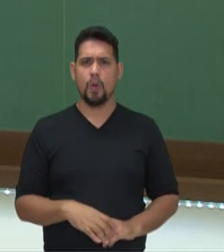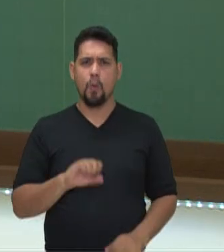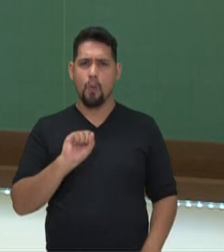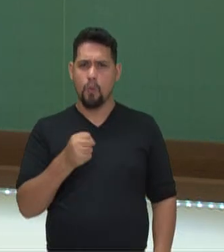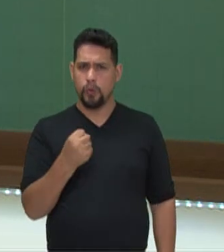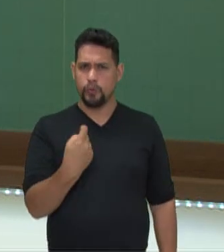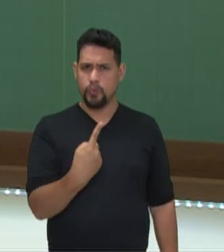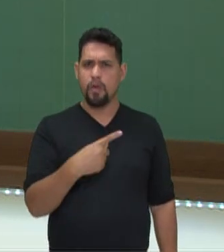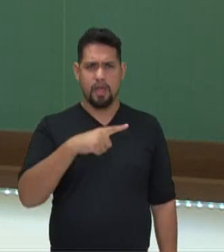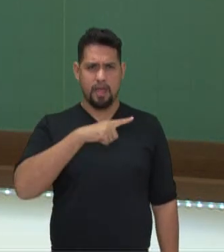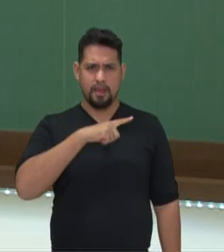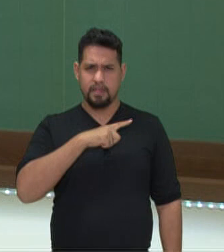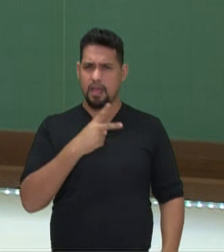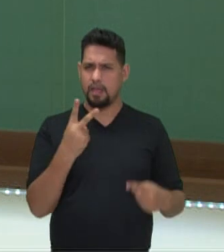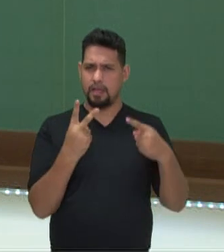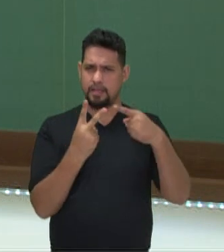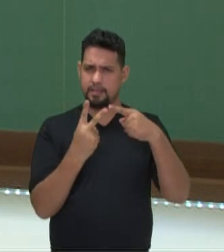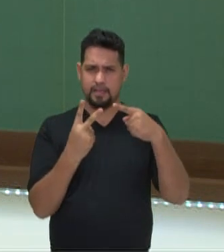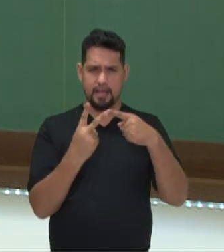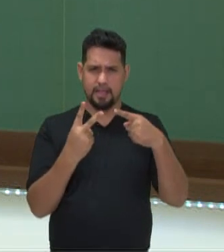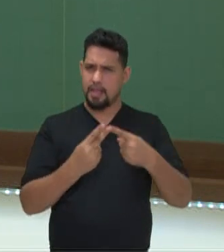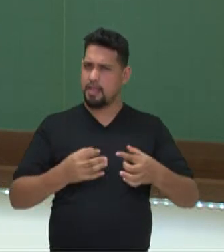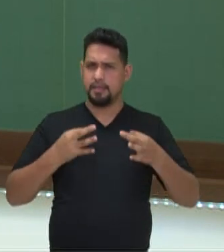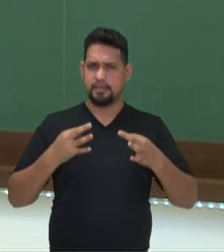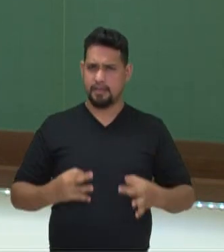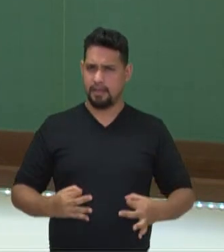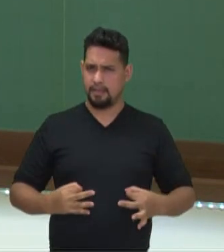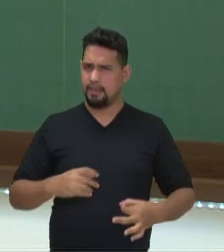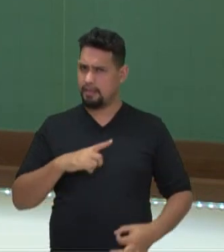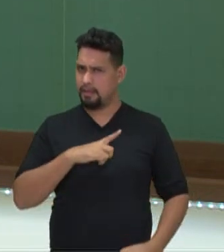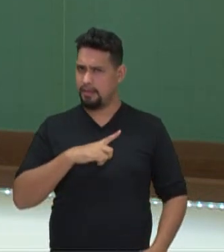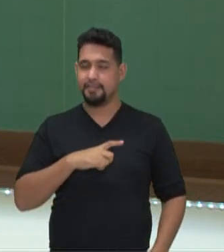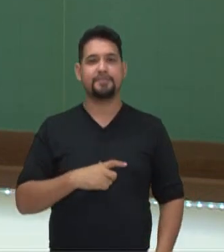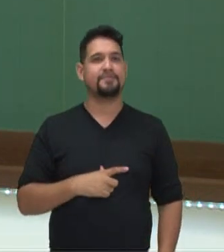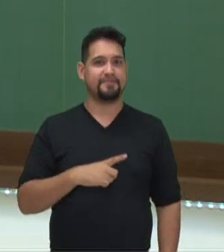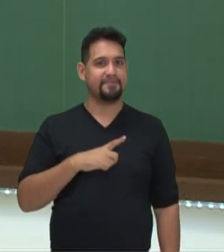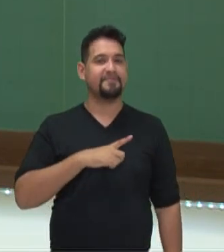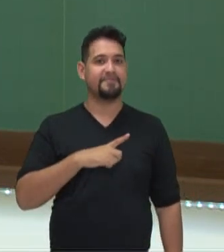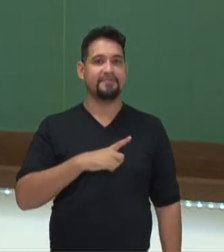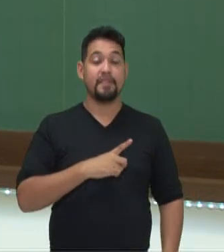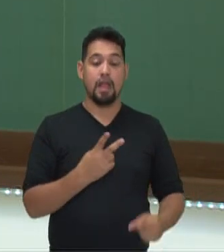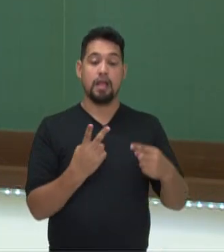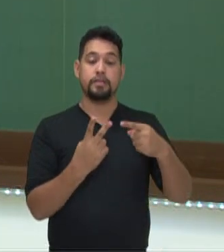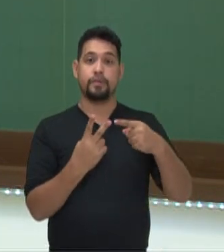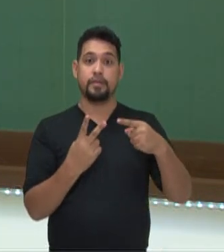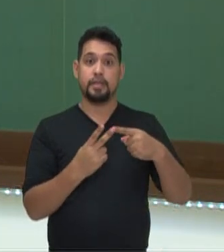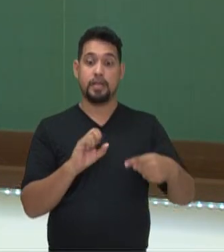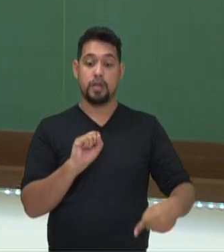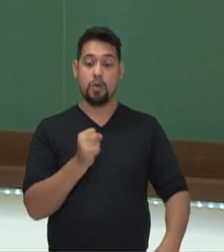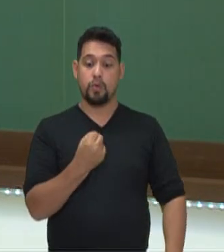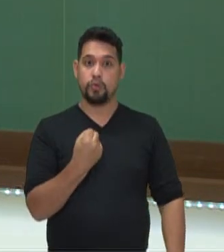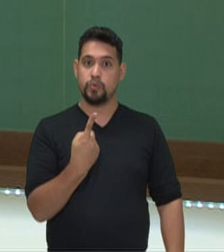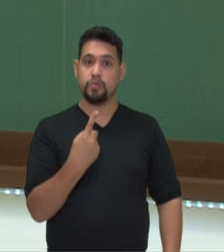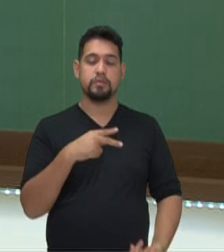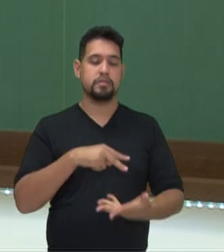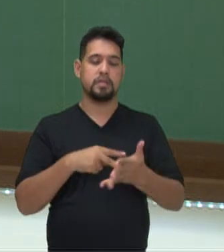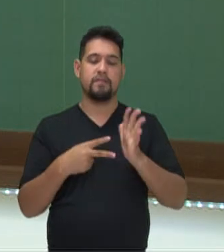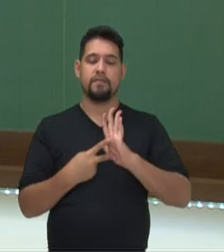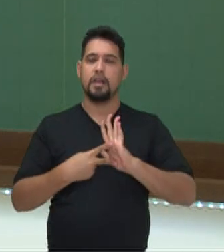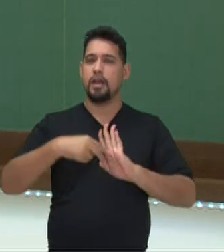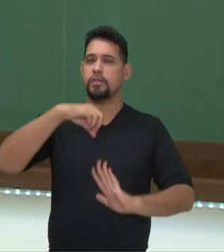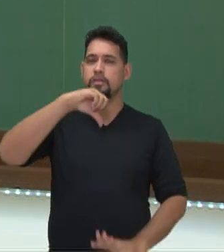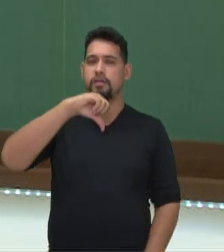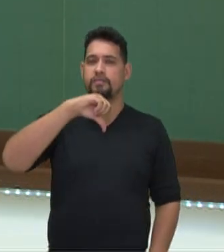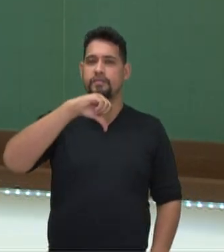ele possui uma raiz quadrada exata? Sim, né? Raiz quadrada de 81 é 9.